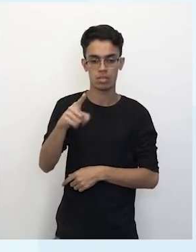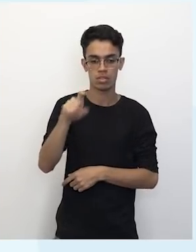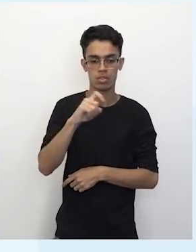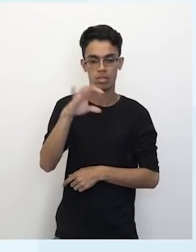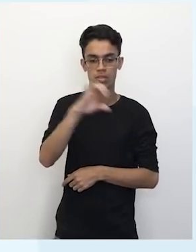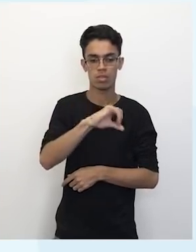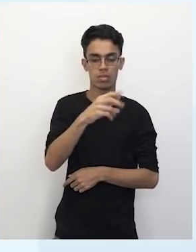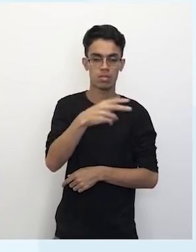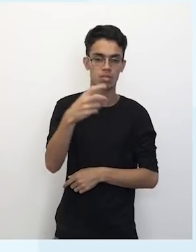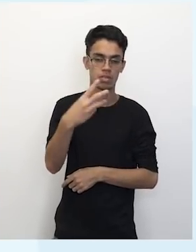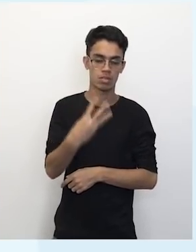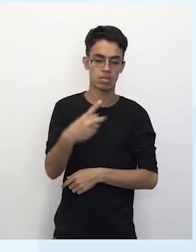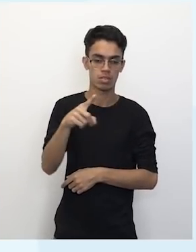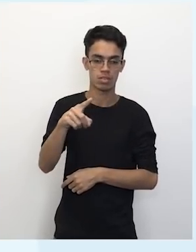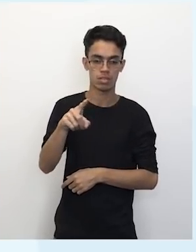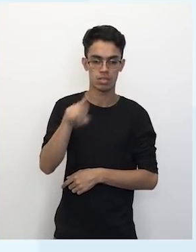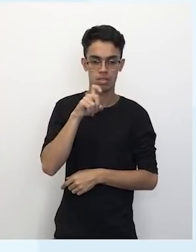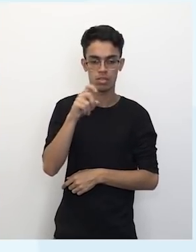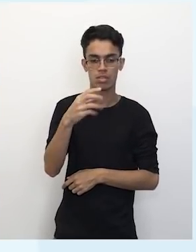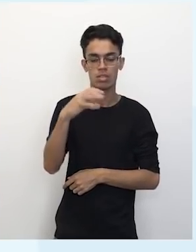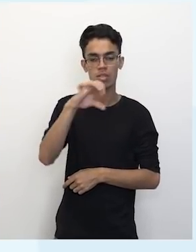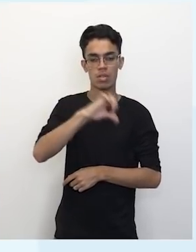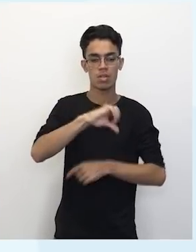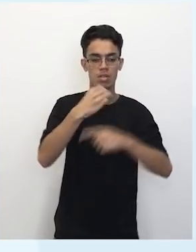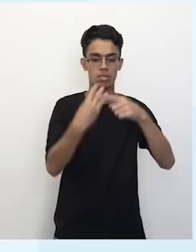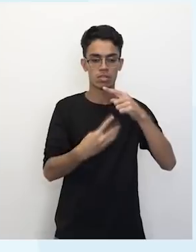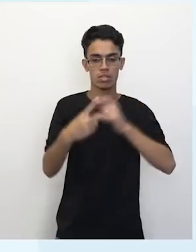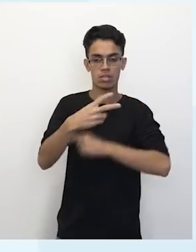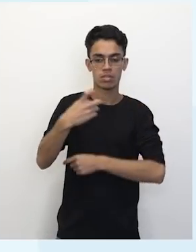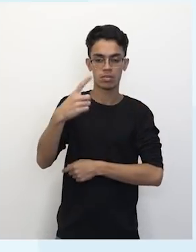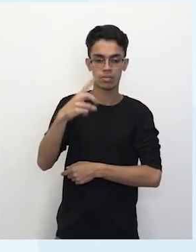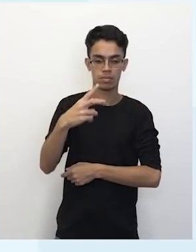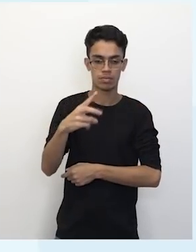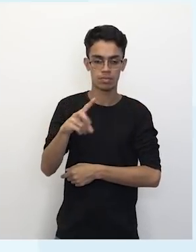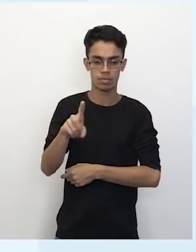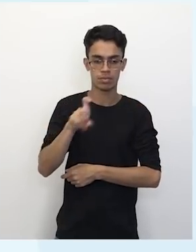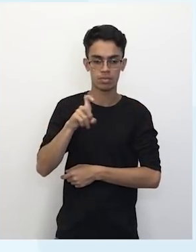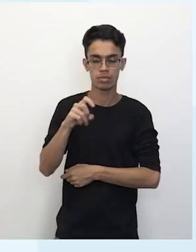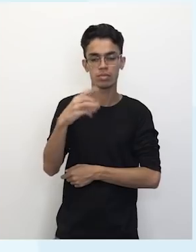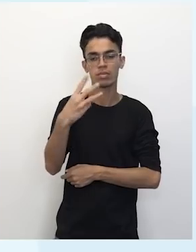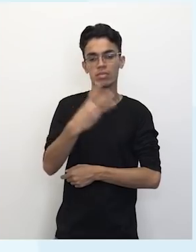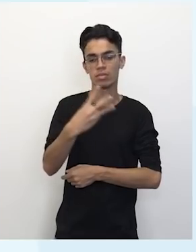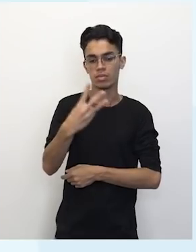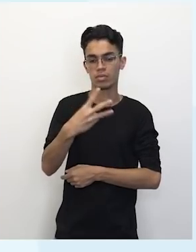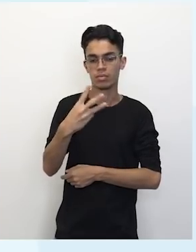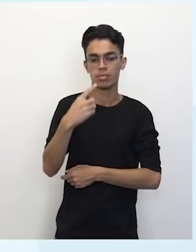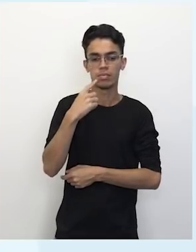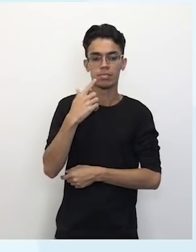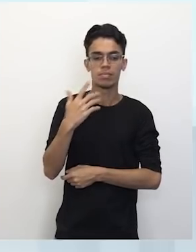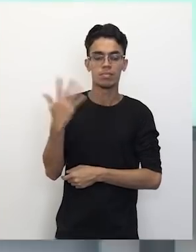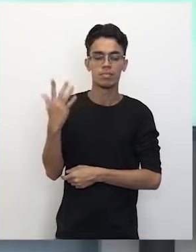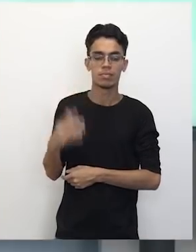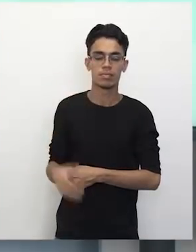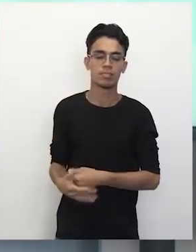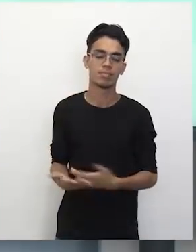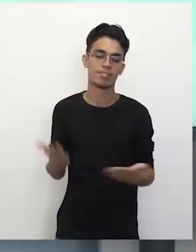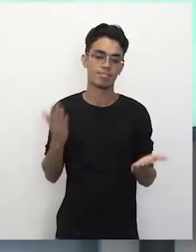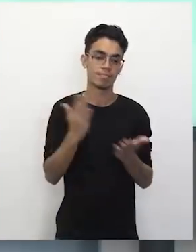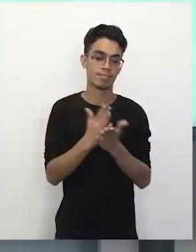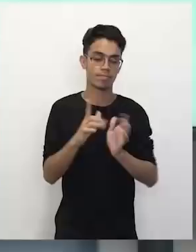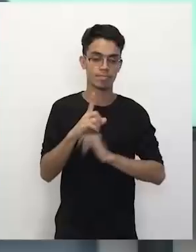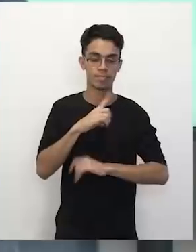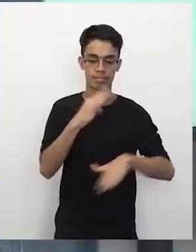ó, passo o 3 dividindo. E aí, a gente tem o valor do x, que é 3. Tá certo? Agora eu vou deixar... Ah, acabou. Ó, tem